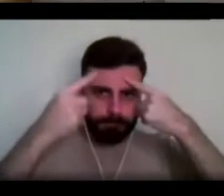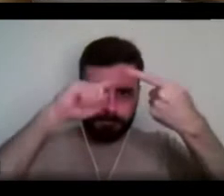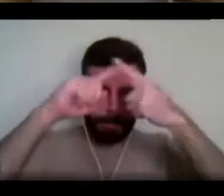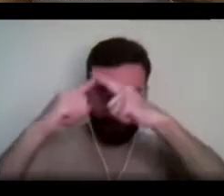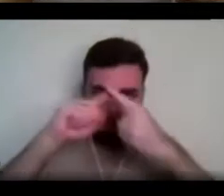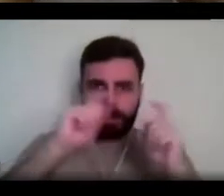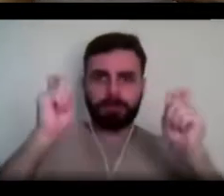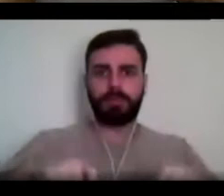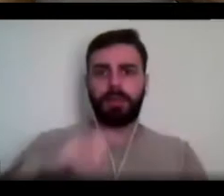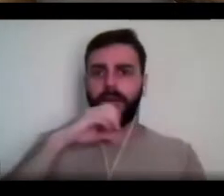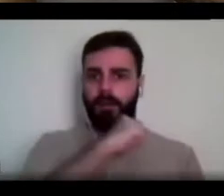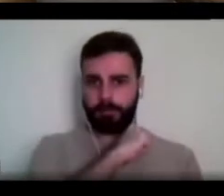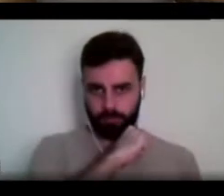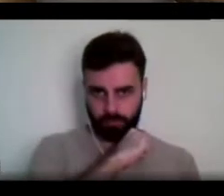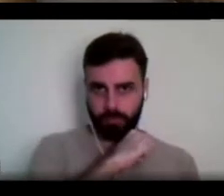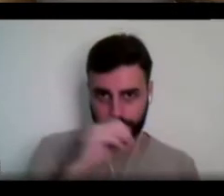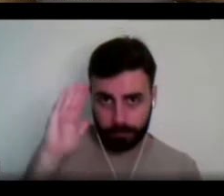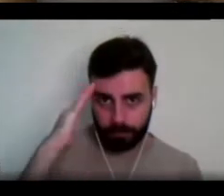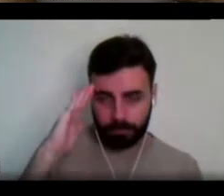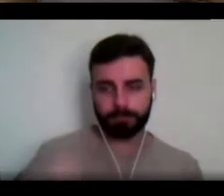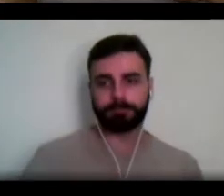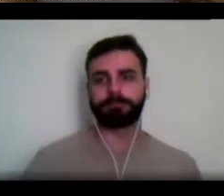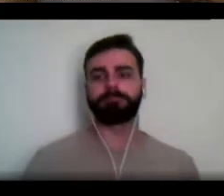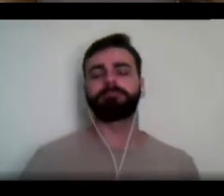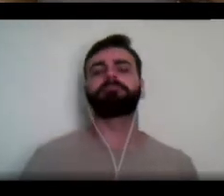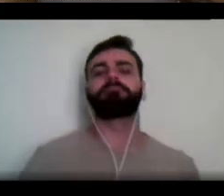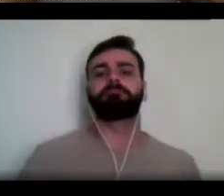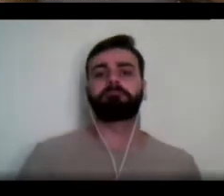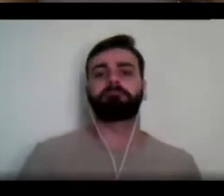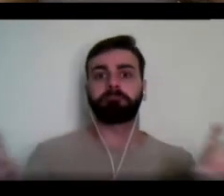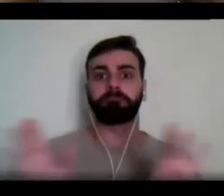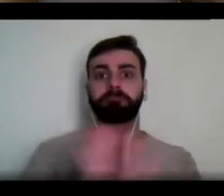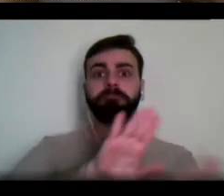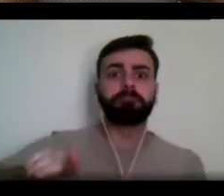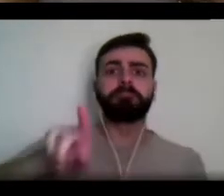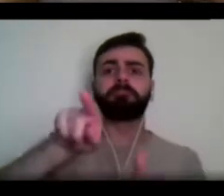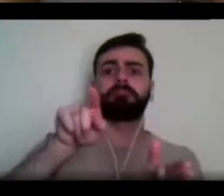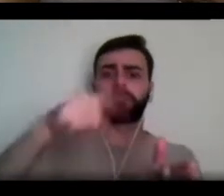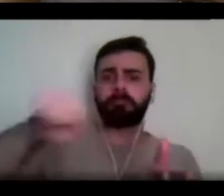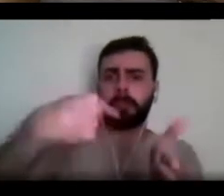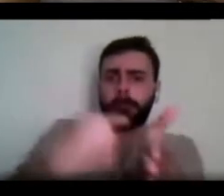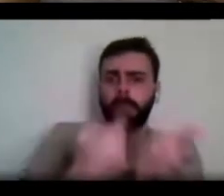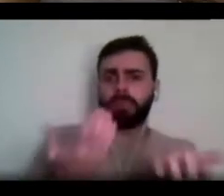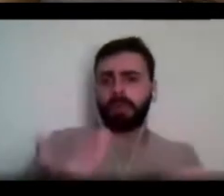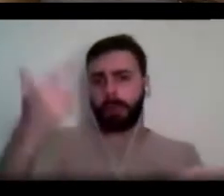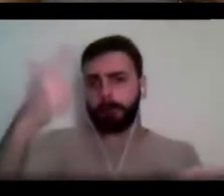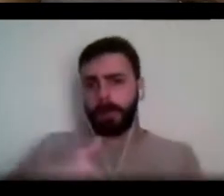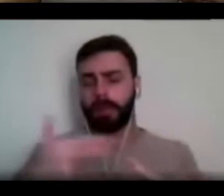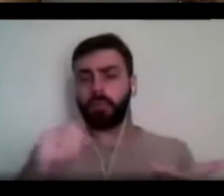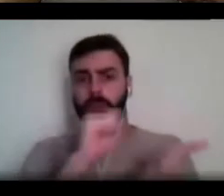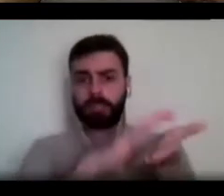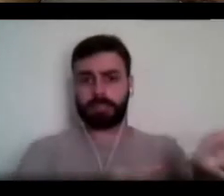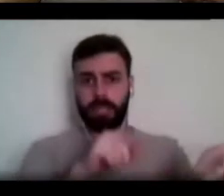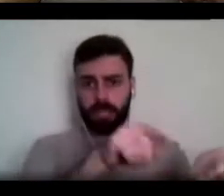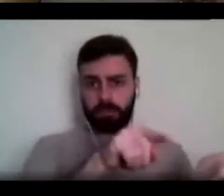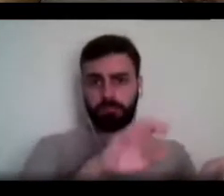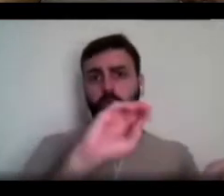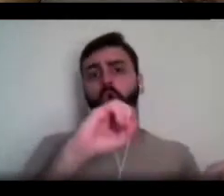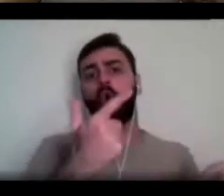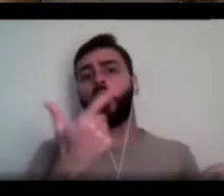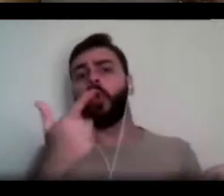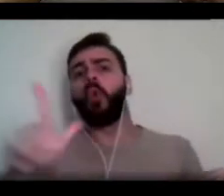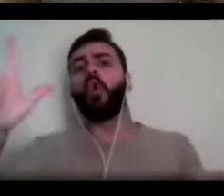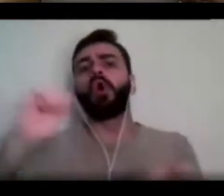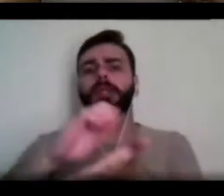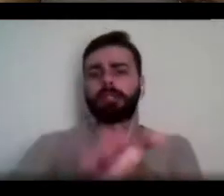Bom? Mais alguma dúvida, gente, em relação a esse exercício ou algum outro exercício